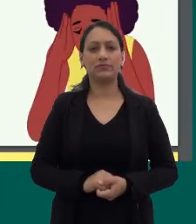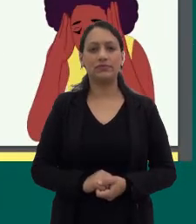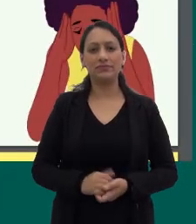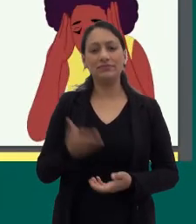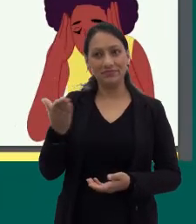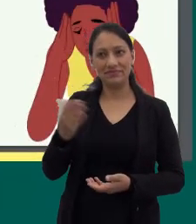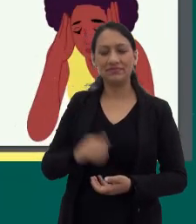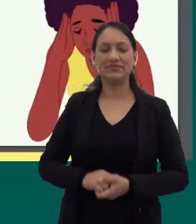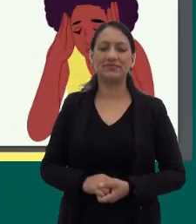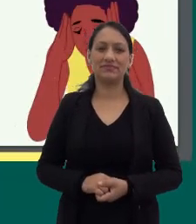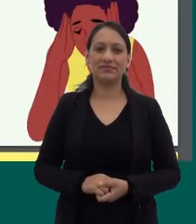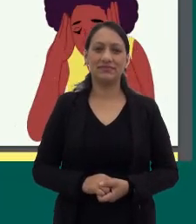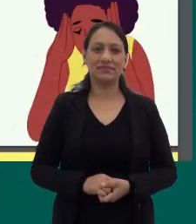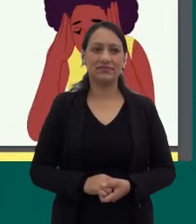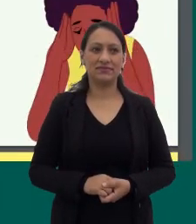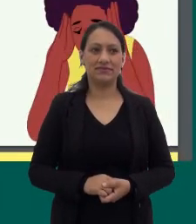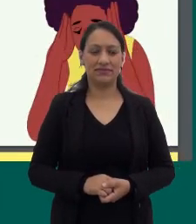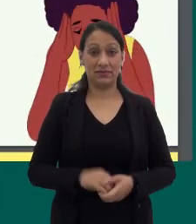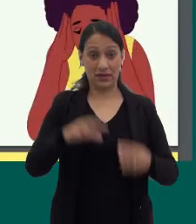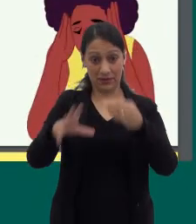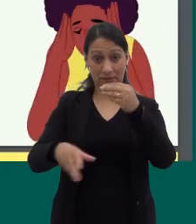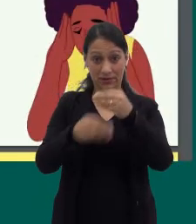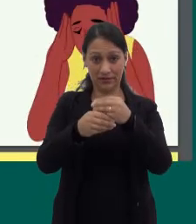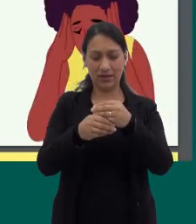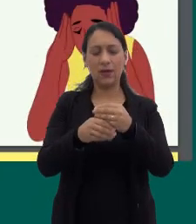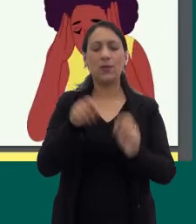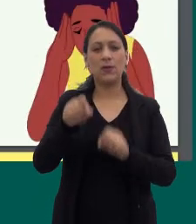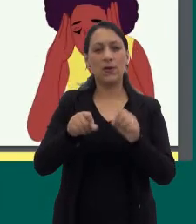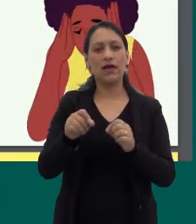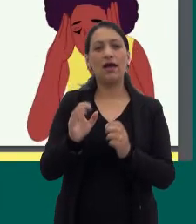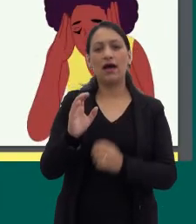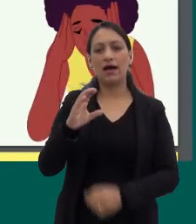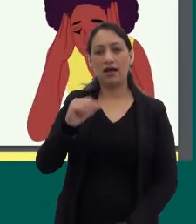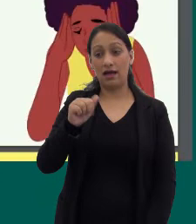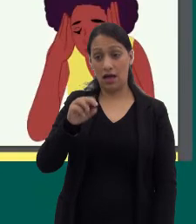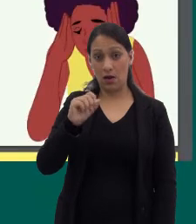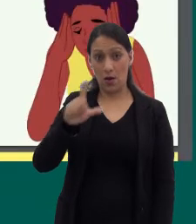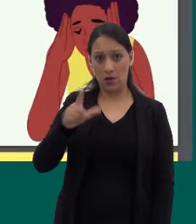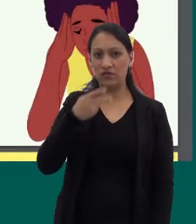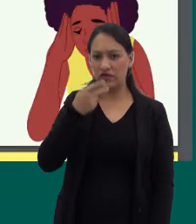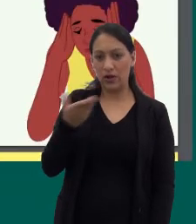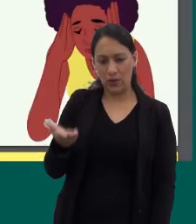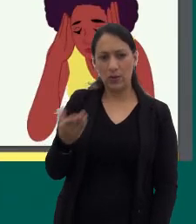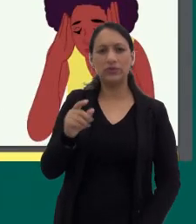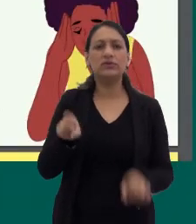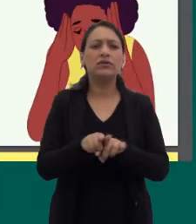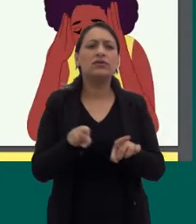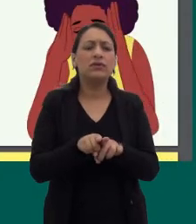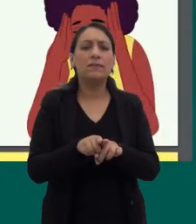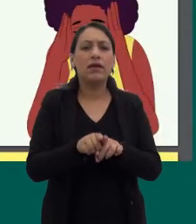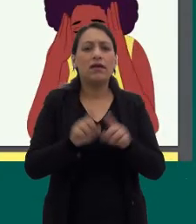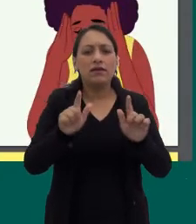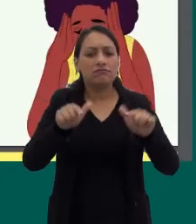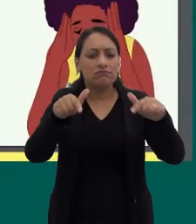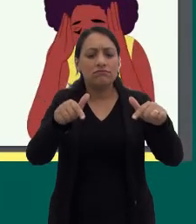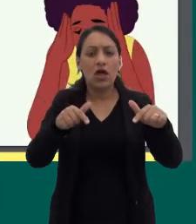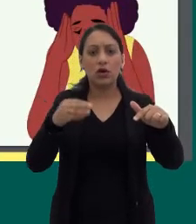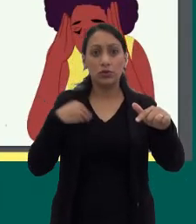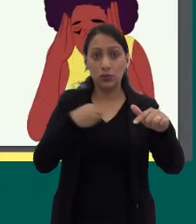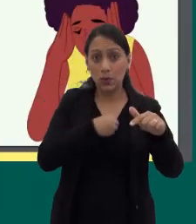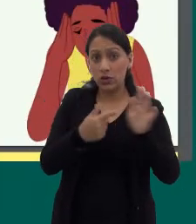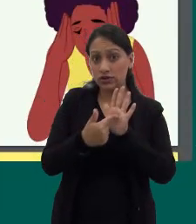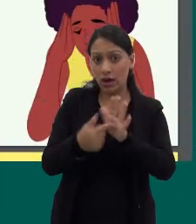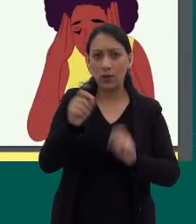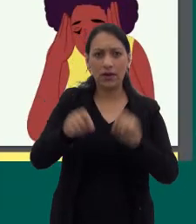Vai lá, Maria. Eu só ia complementar o que a Carol está falando, né? Porque o autodiagnóstico, ele também pode mascarar um sofrimento que está